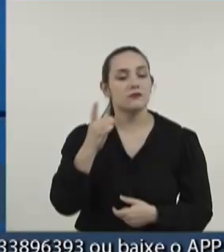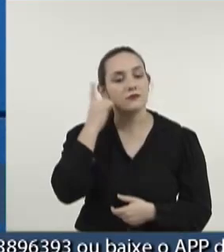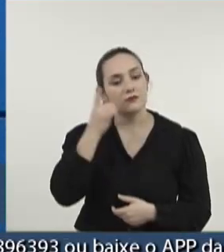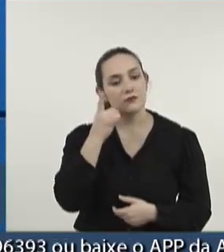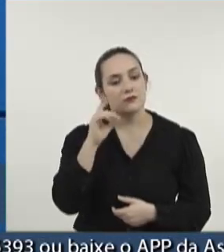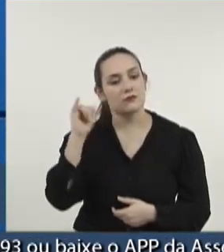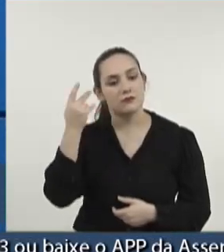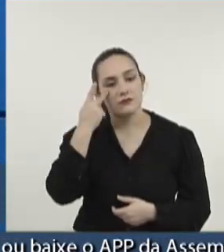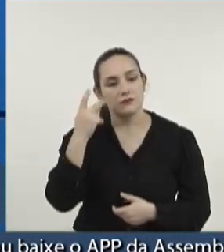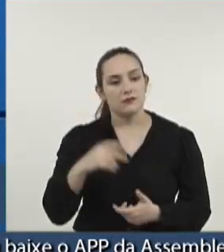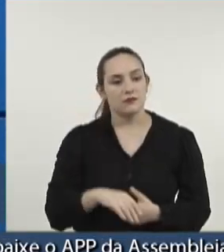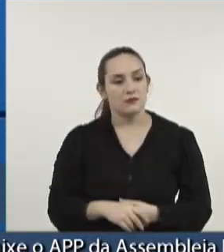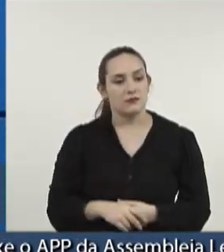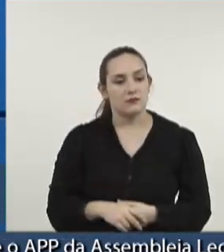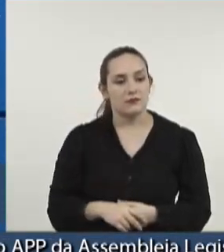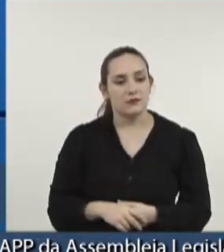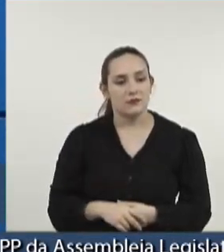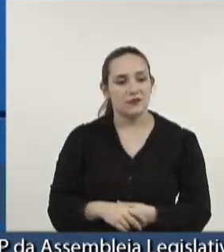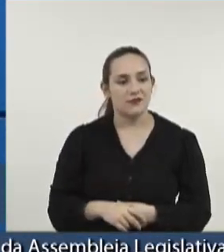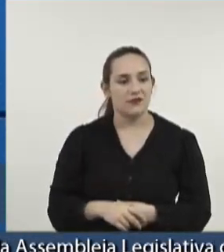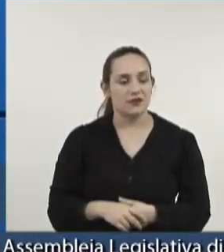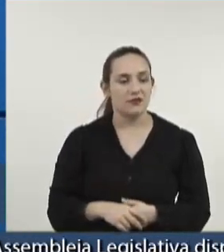Deputado João Henrique.